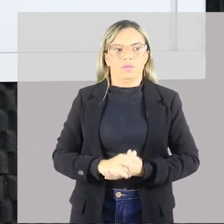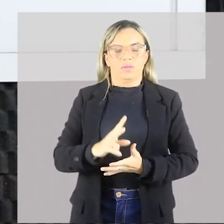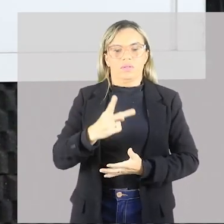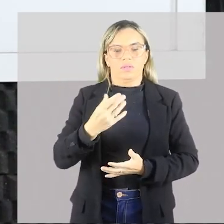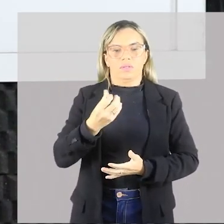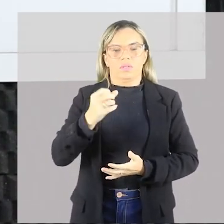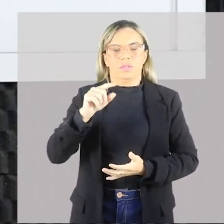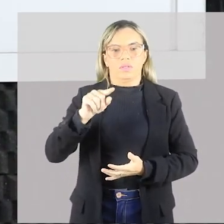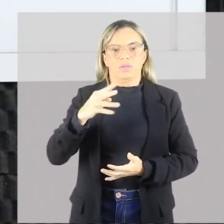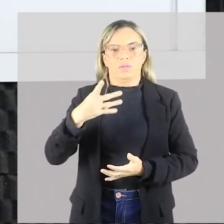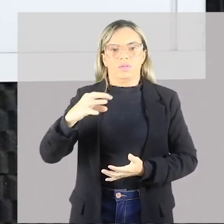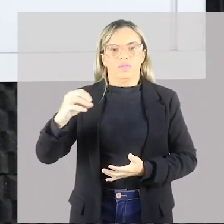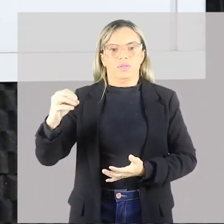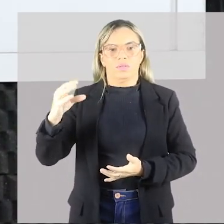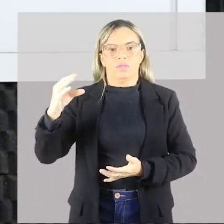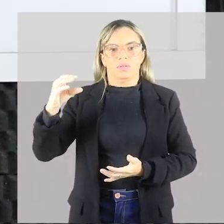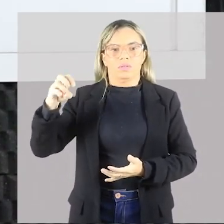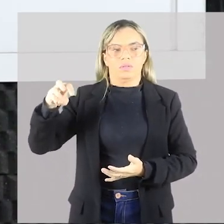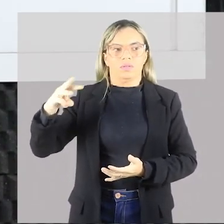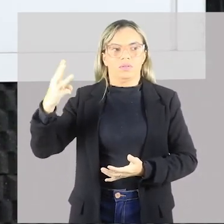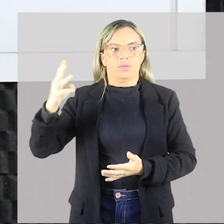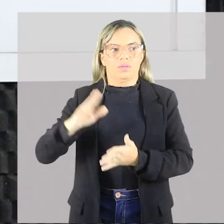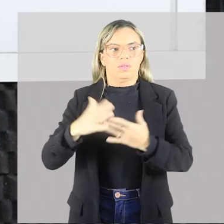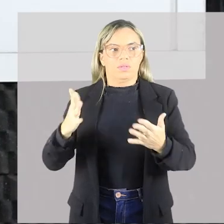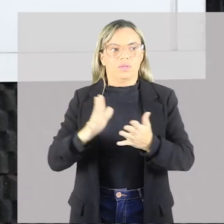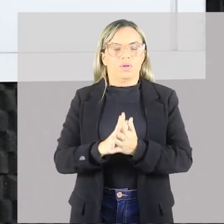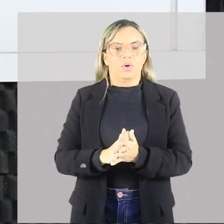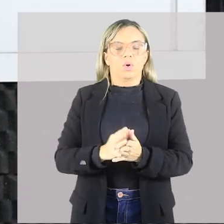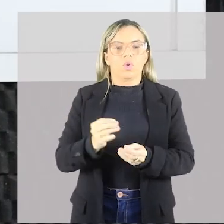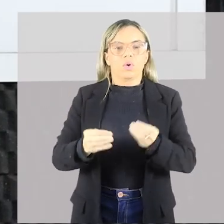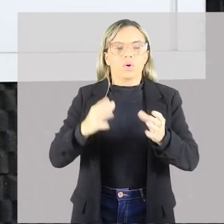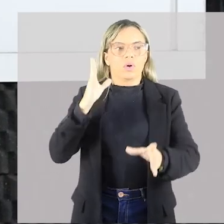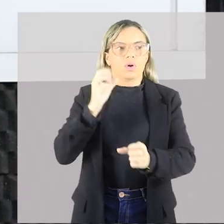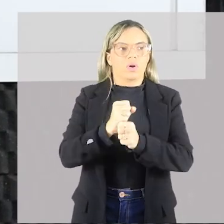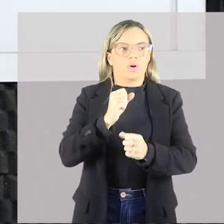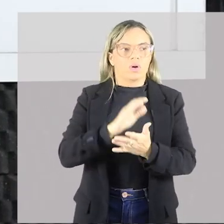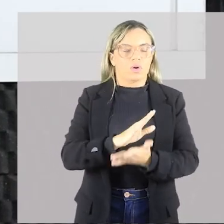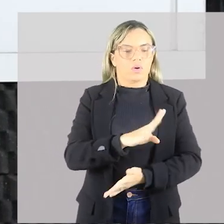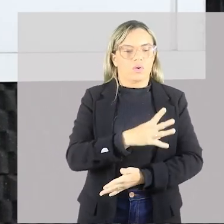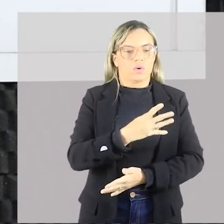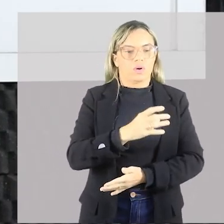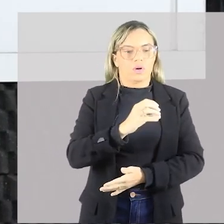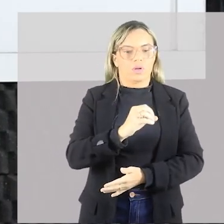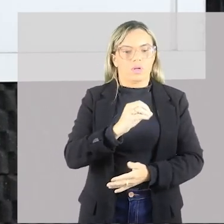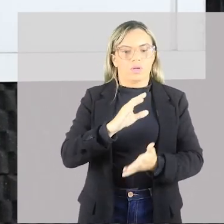vezes 30 vezes uma altura H que eu não sei quem é.